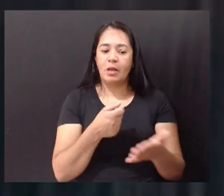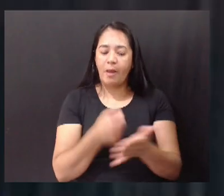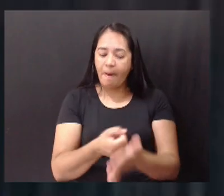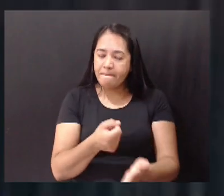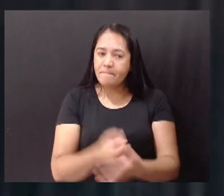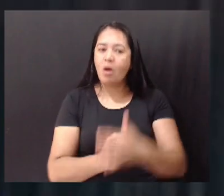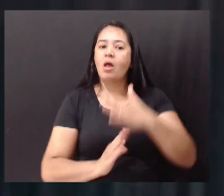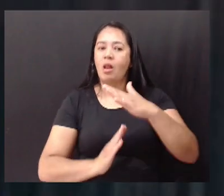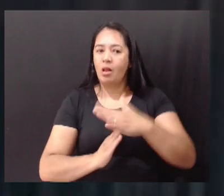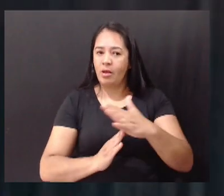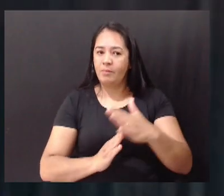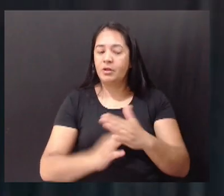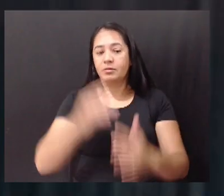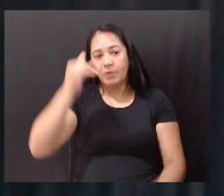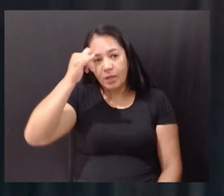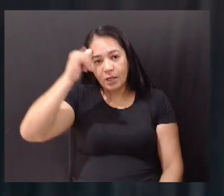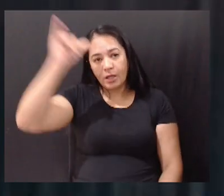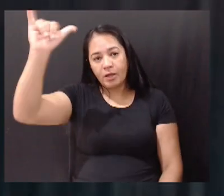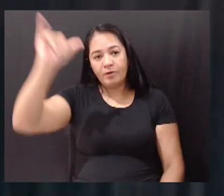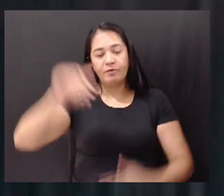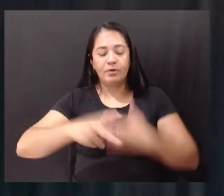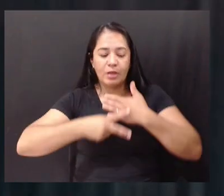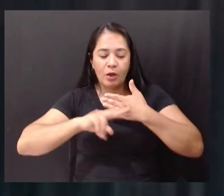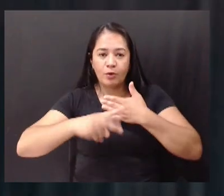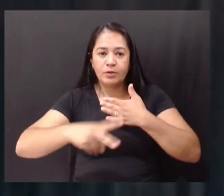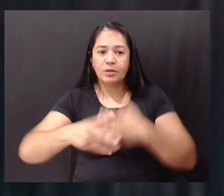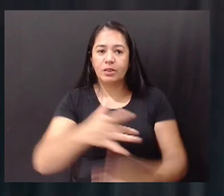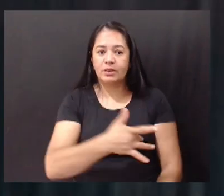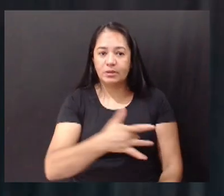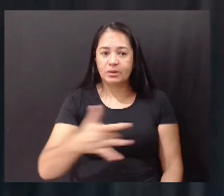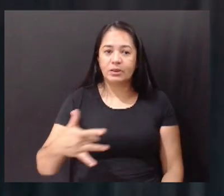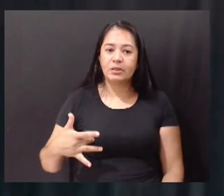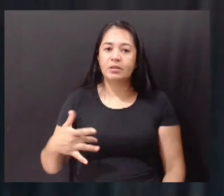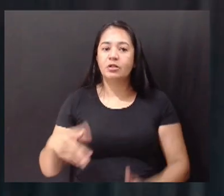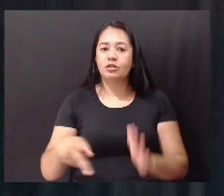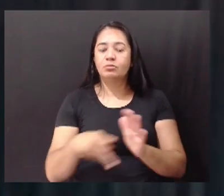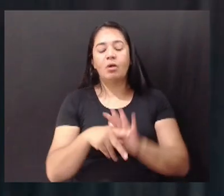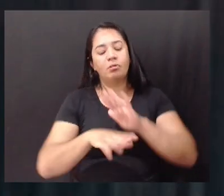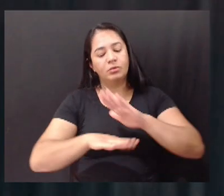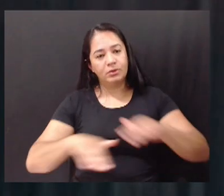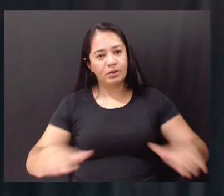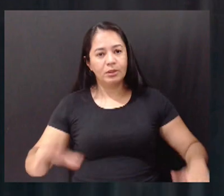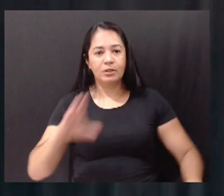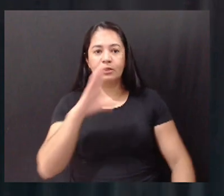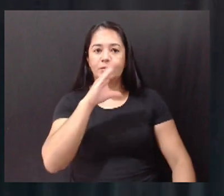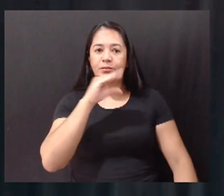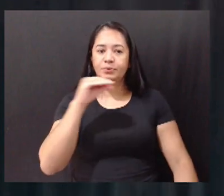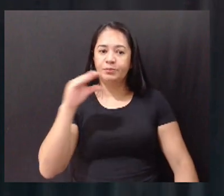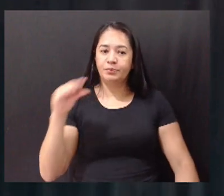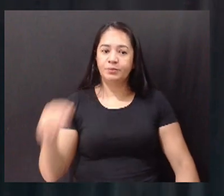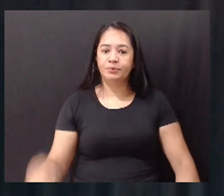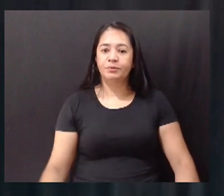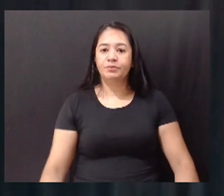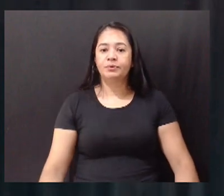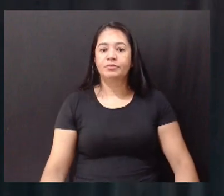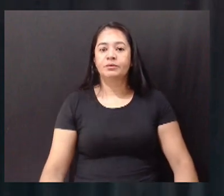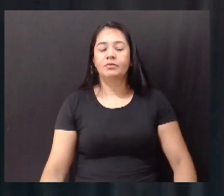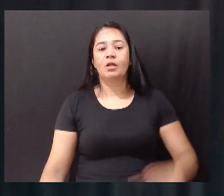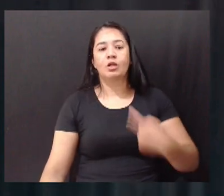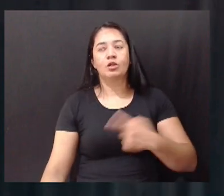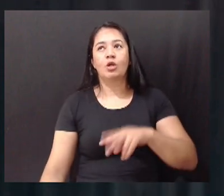evitar consequências na saúde do indivíduo menor de idade. Então, nós podemos usar, por